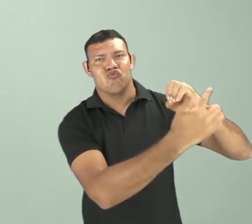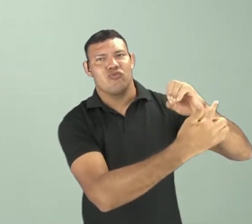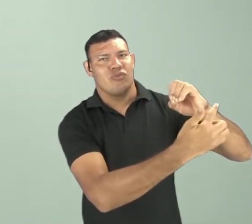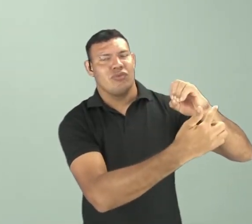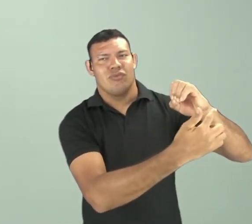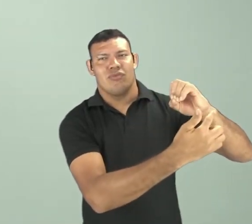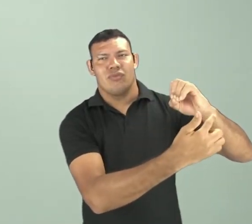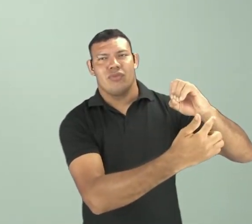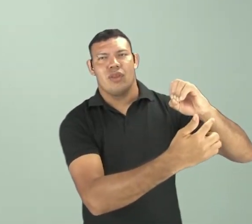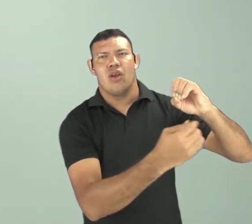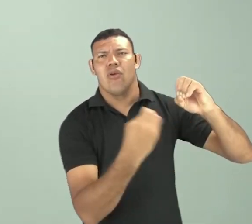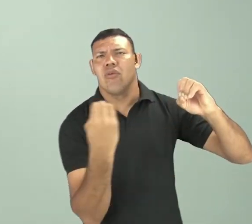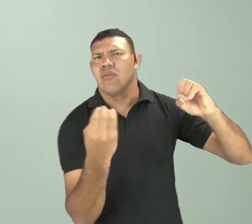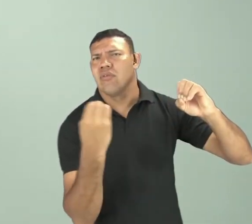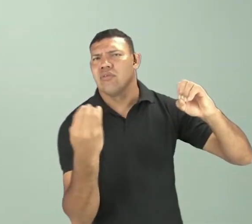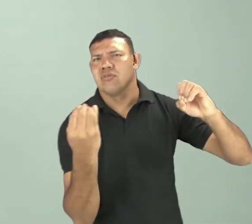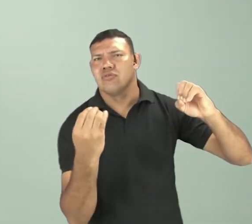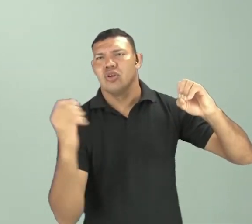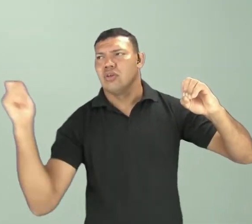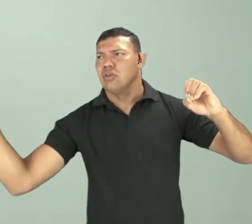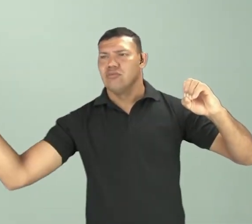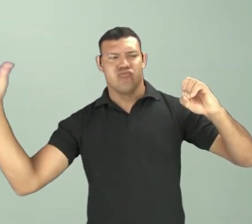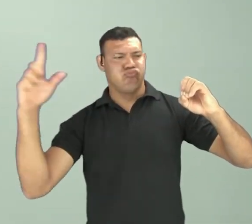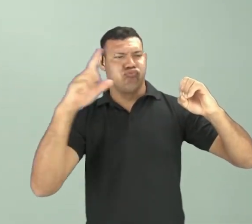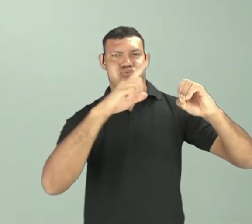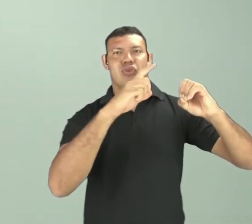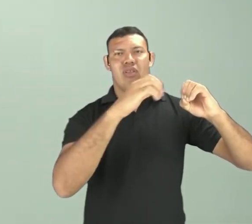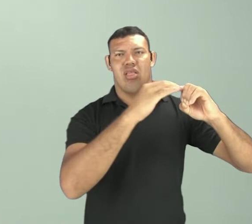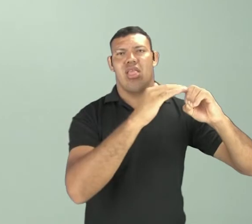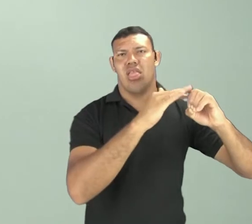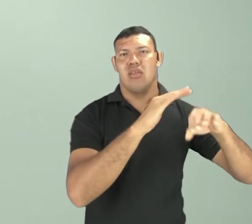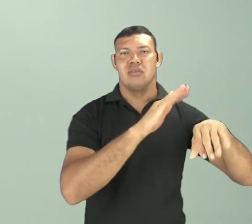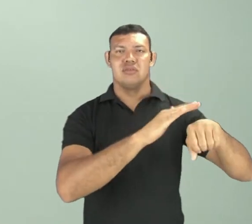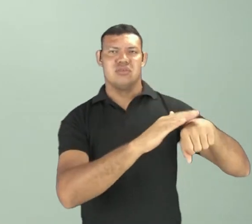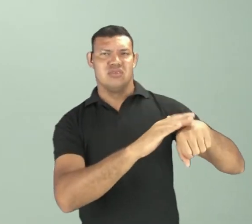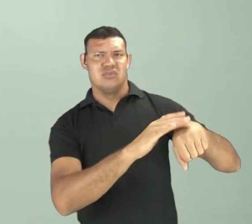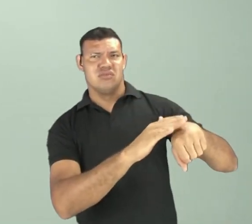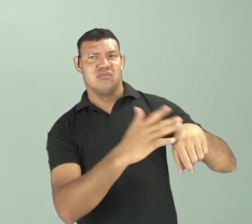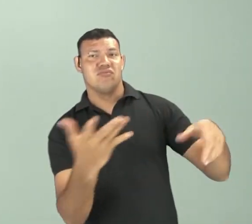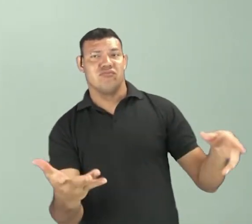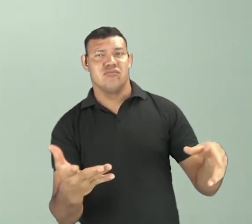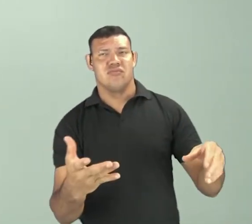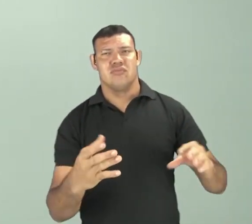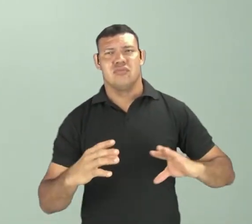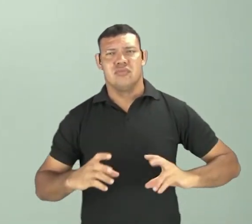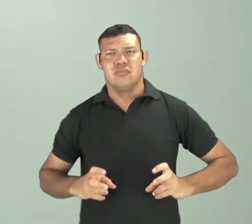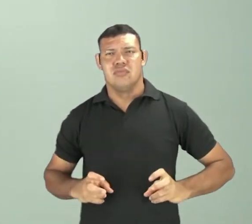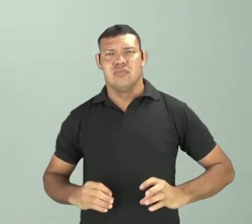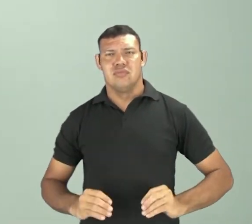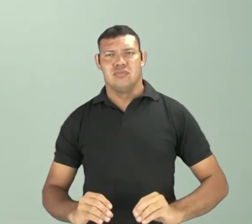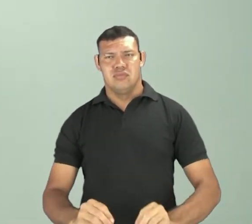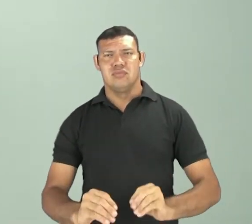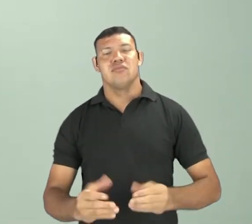vulnerável a esse tipo de radiação que é perigosa para a vida no nosso planeta, incluindo a espécie